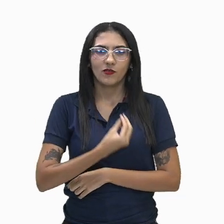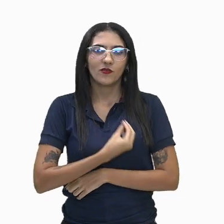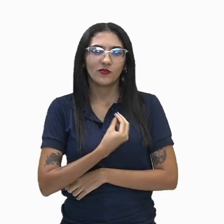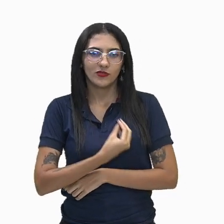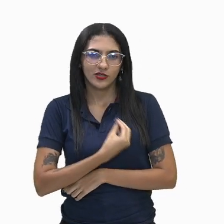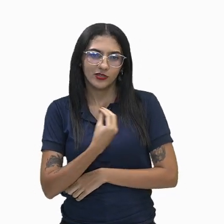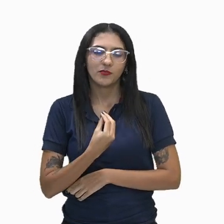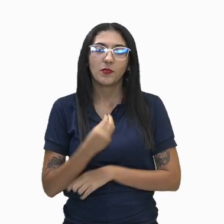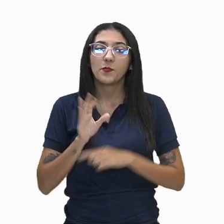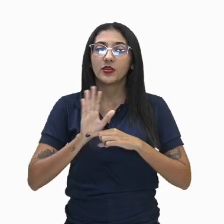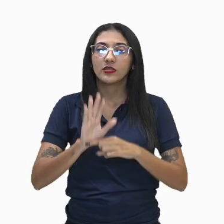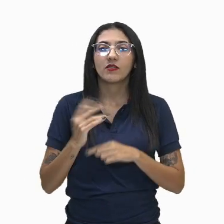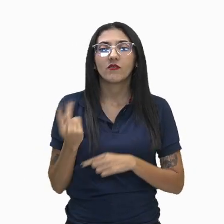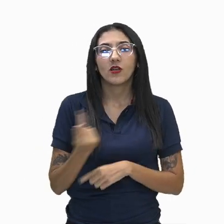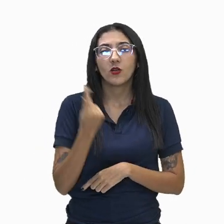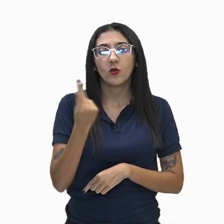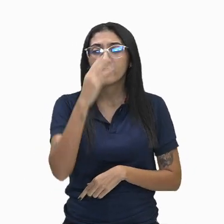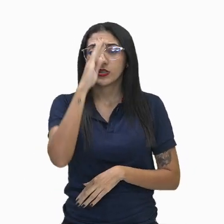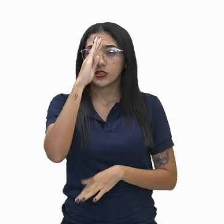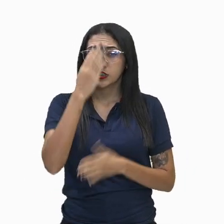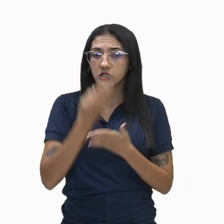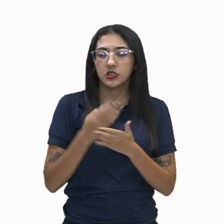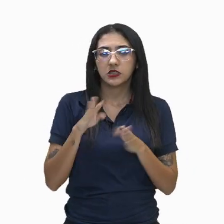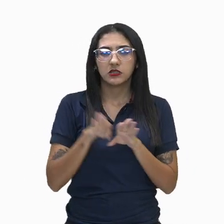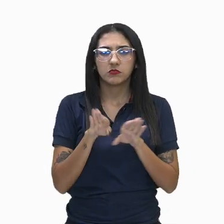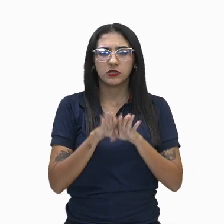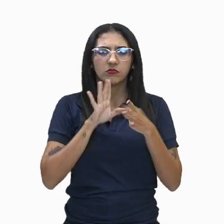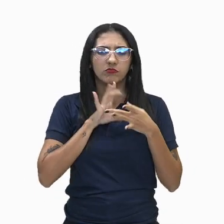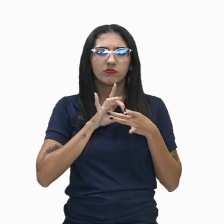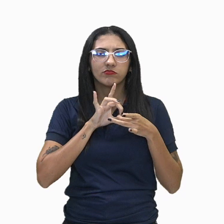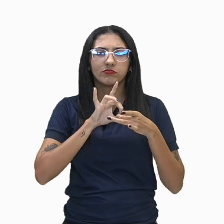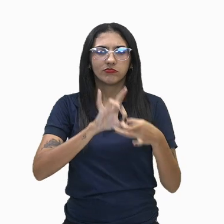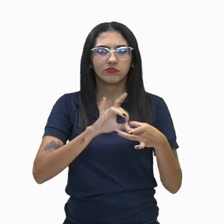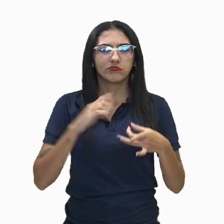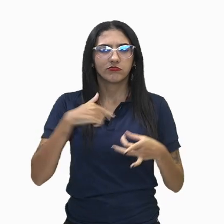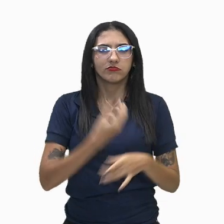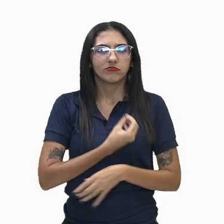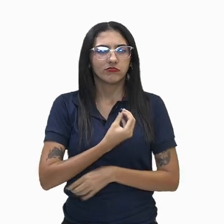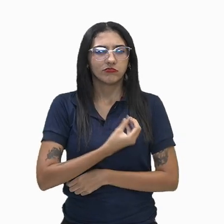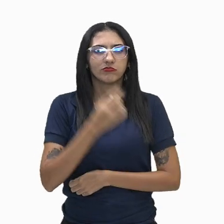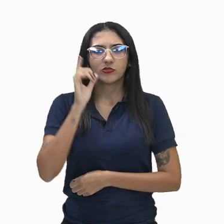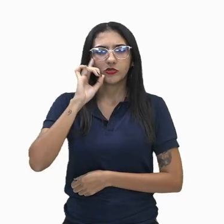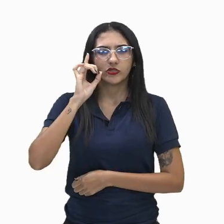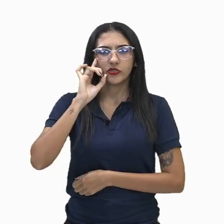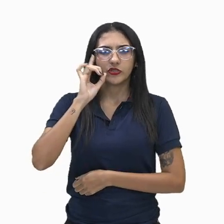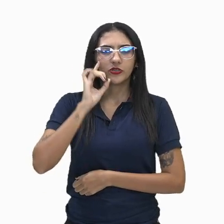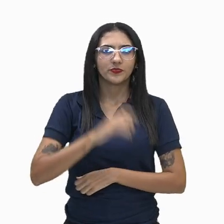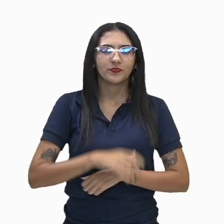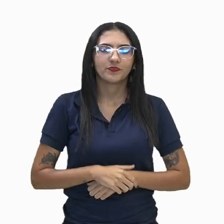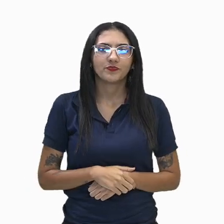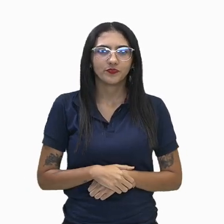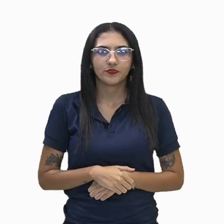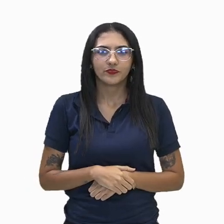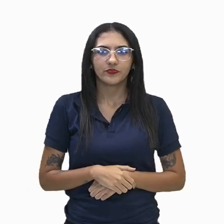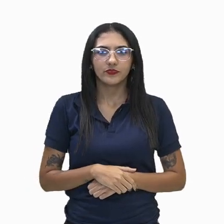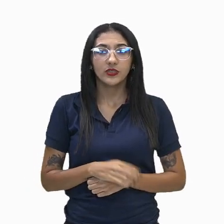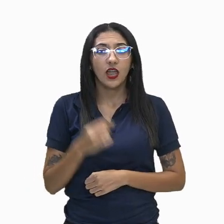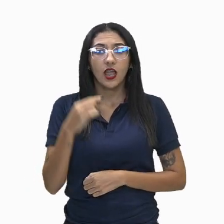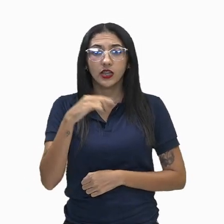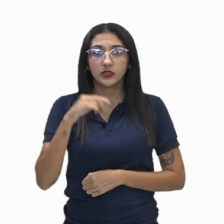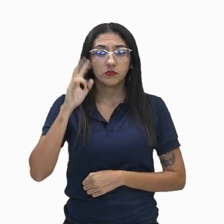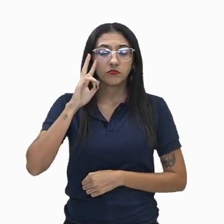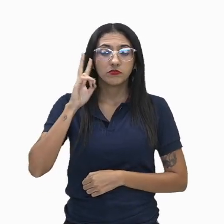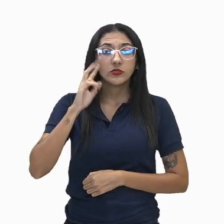refletindo valores, crenças e a conexão entre o sagrado e o cotidiano. E aqui eu quero reforçar algumas ideias que já